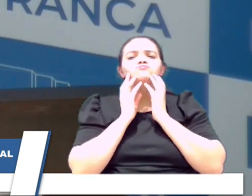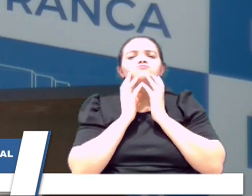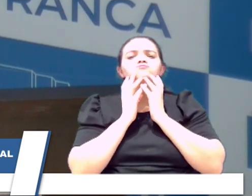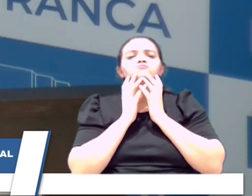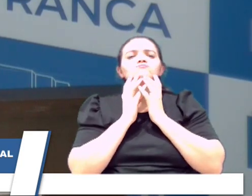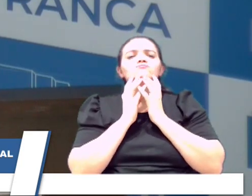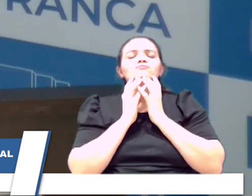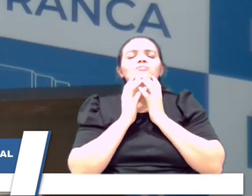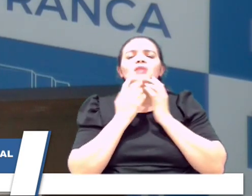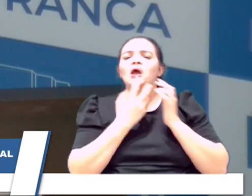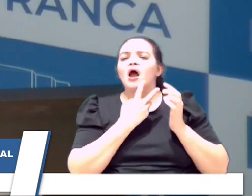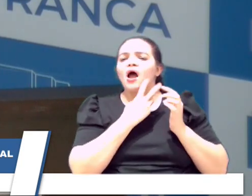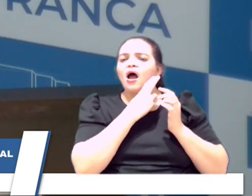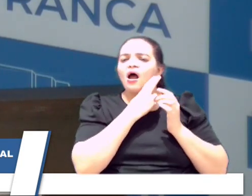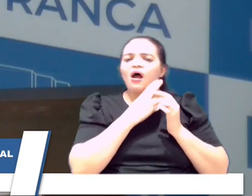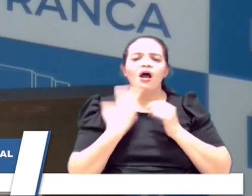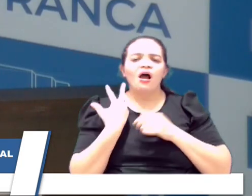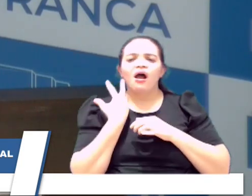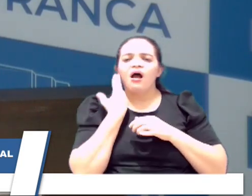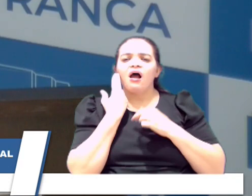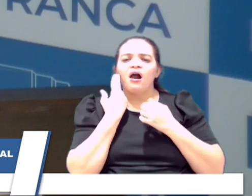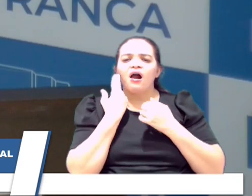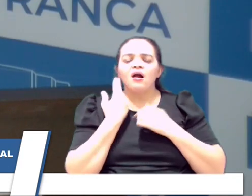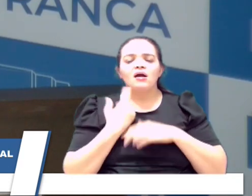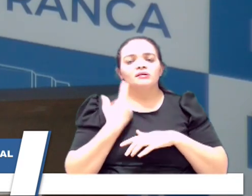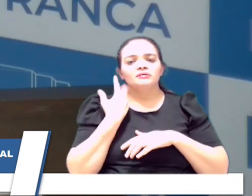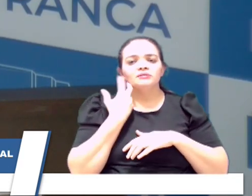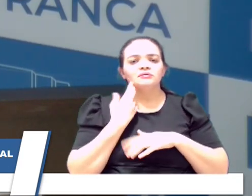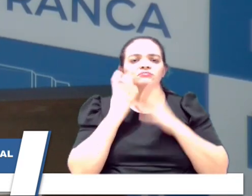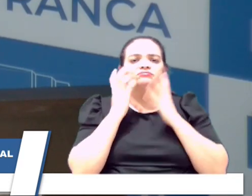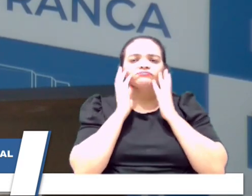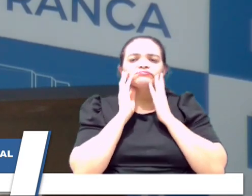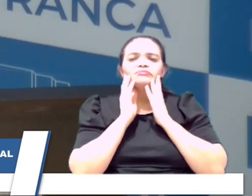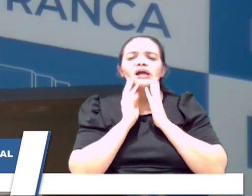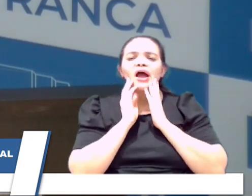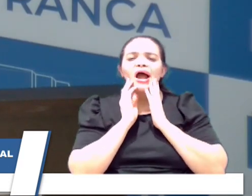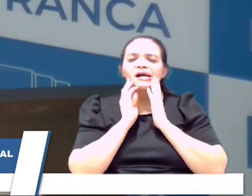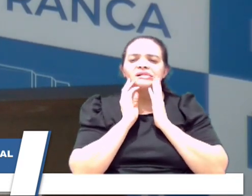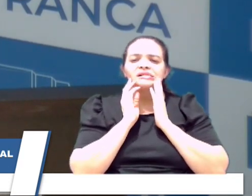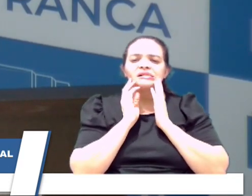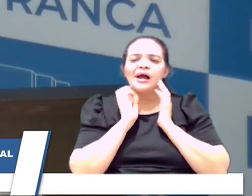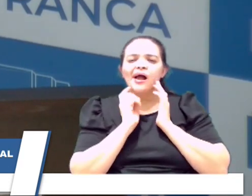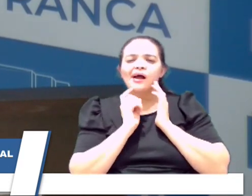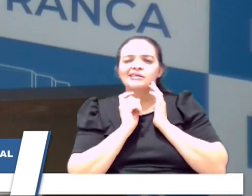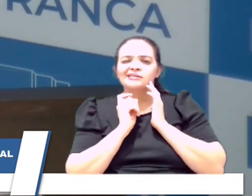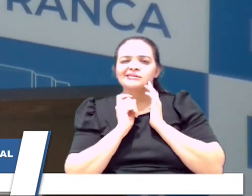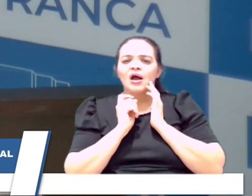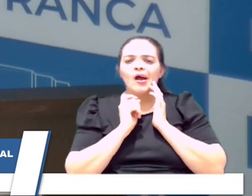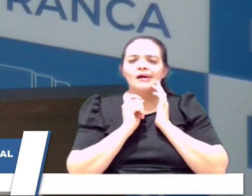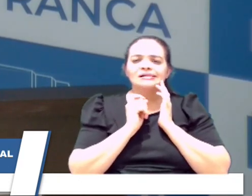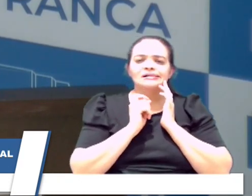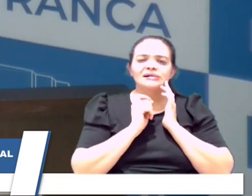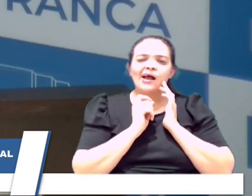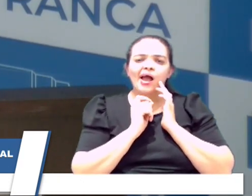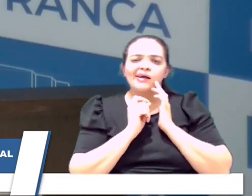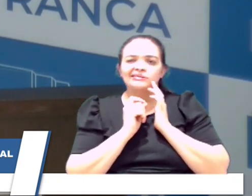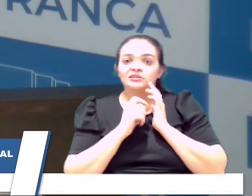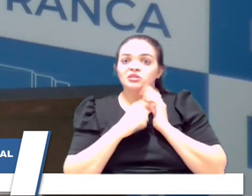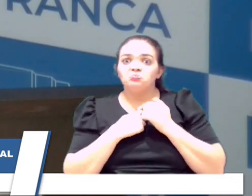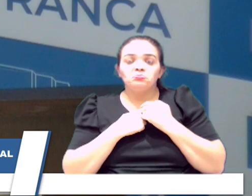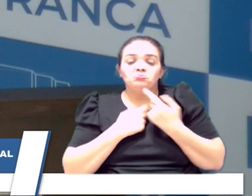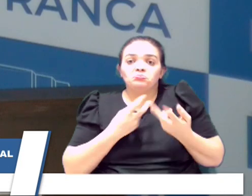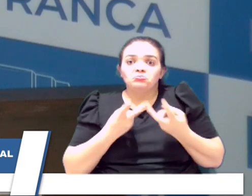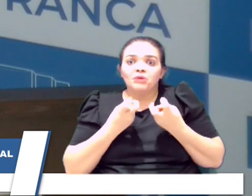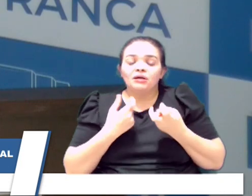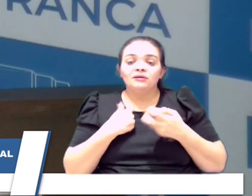até hoje na bochecha, aqui. De tanto que eu mordia assim, ficava assim. E eu nem percebia. Balançava as